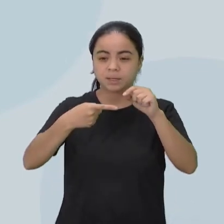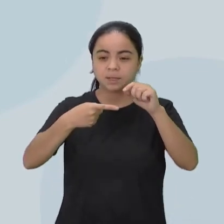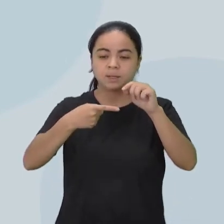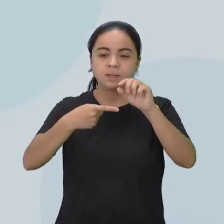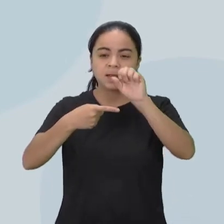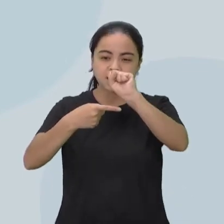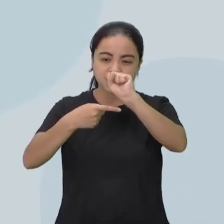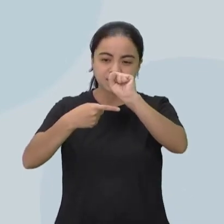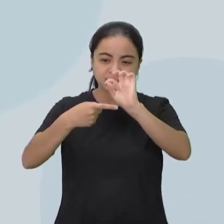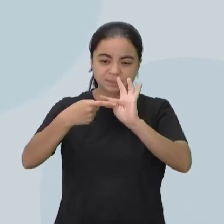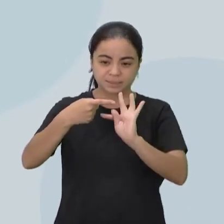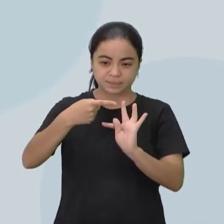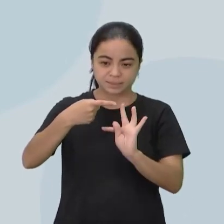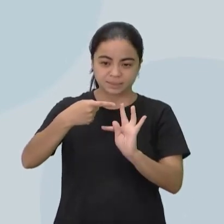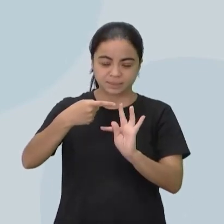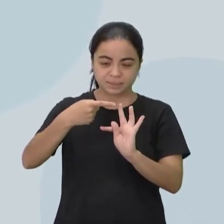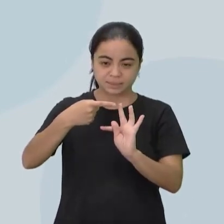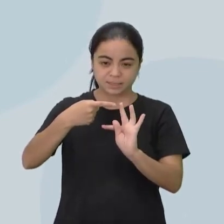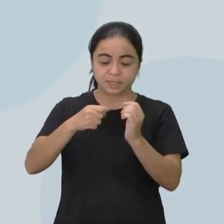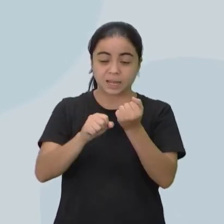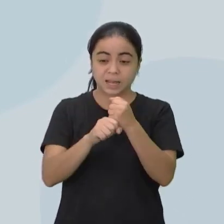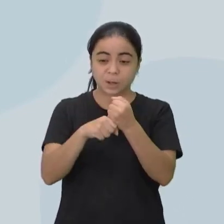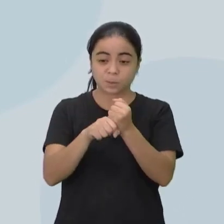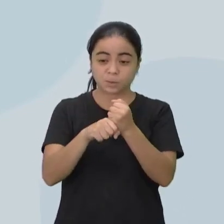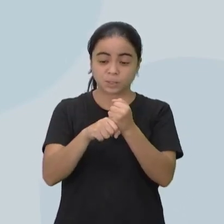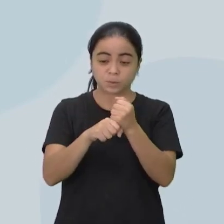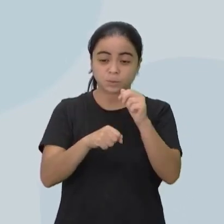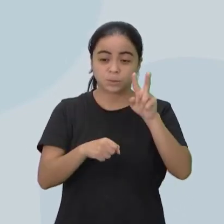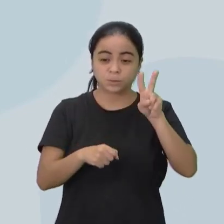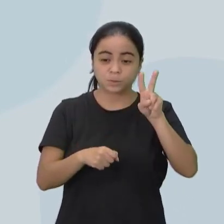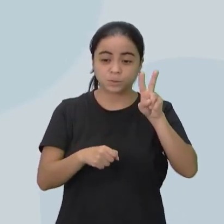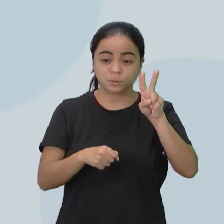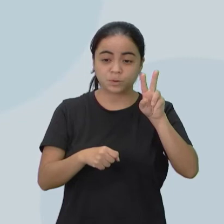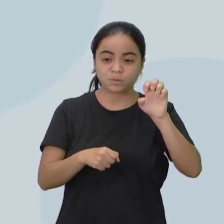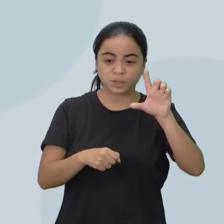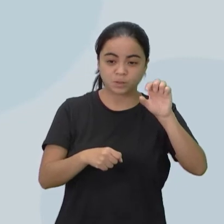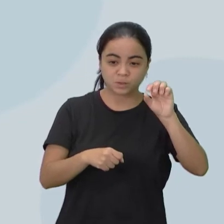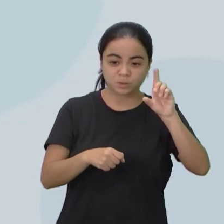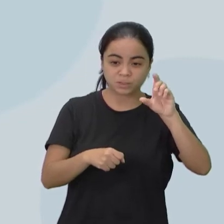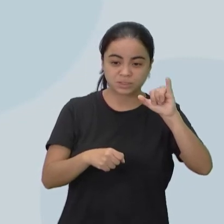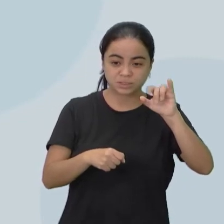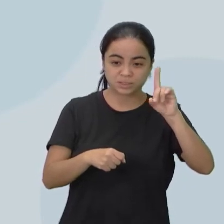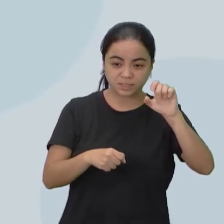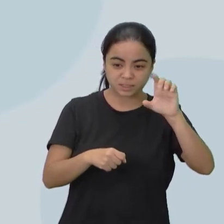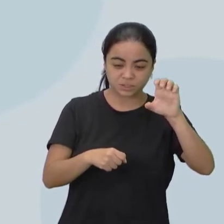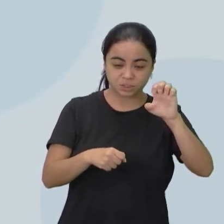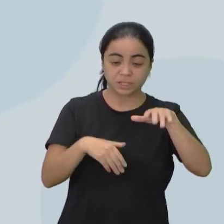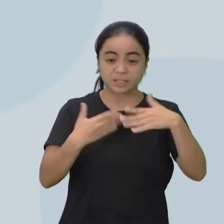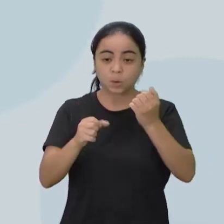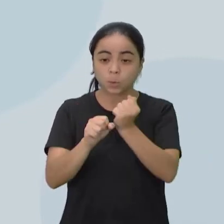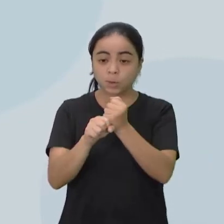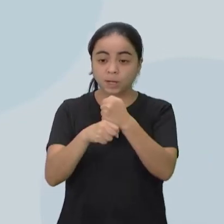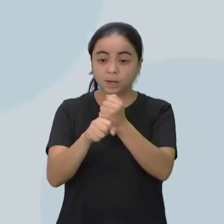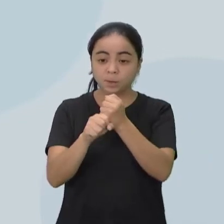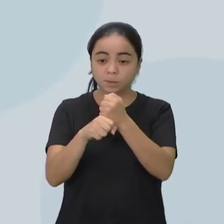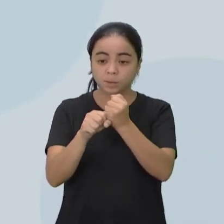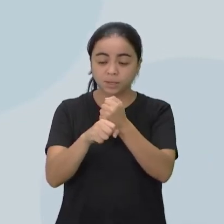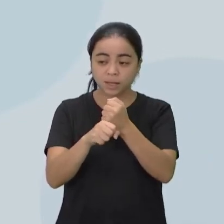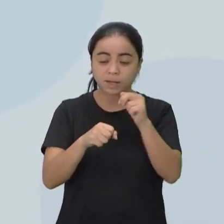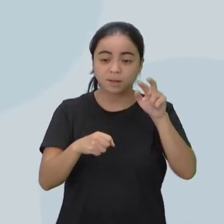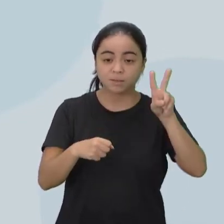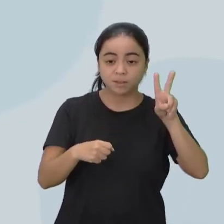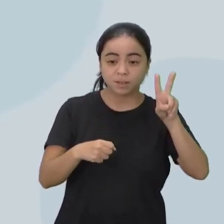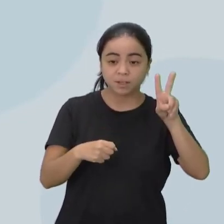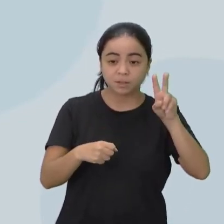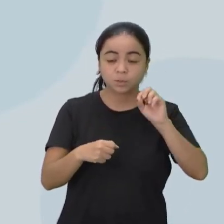espaço pelo tempo, você está calculando a velocidade, né? Então, o que a gente acabou de fazer foi calcular a velocidade